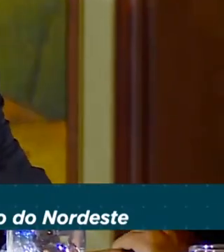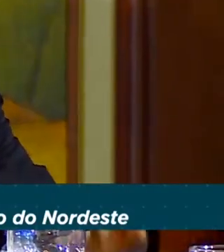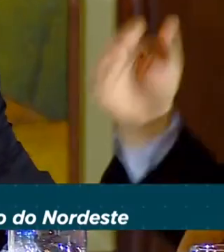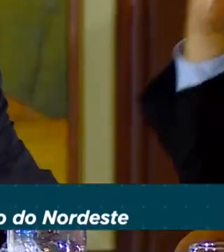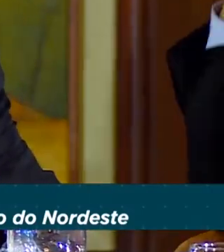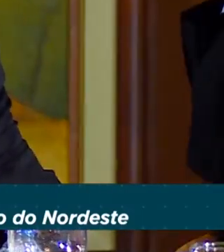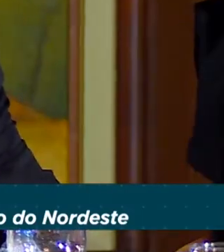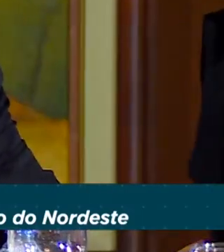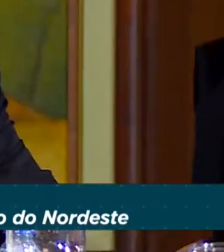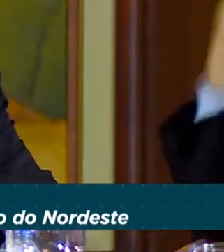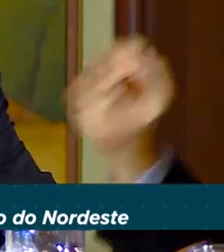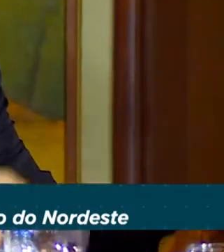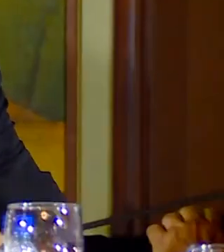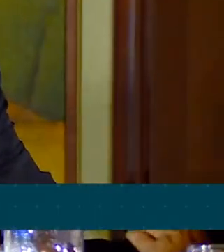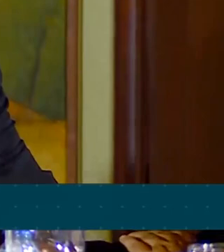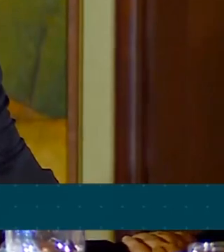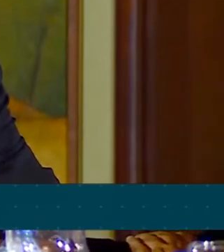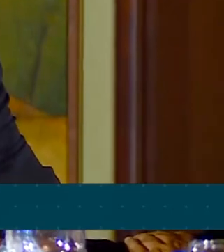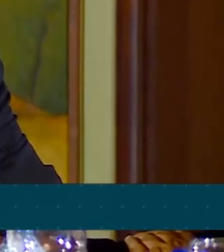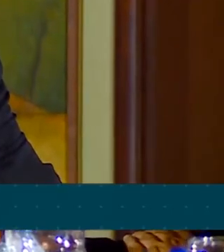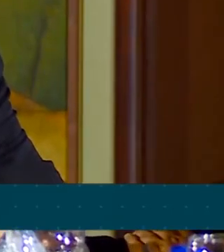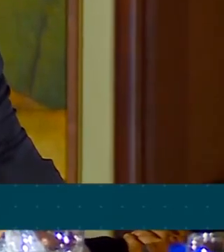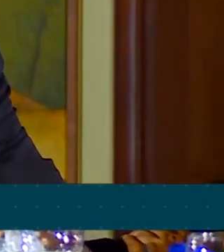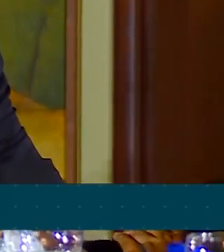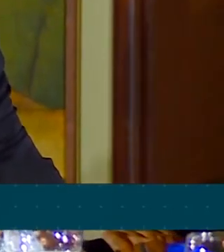presidente da República, Jair Bolsonaro.